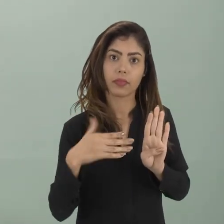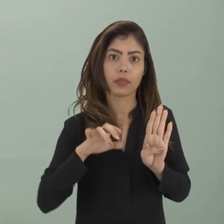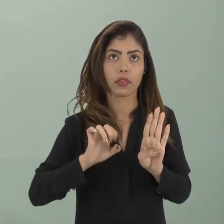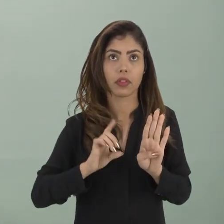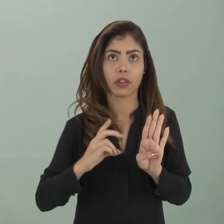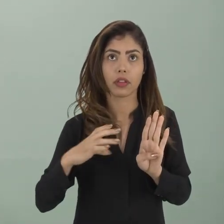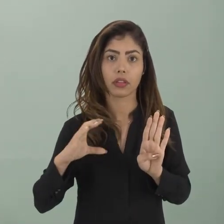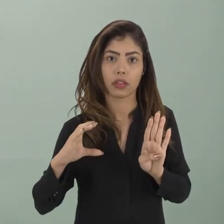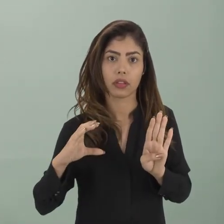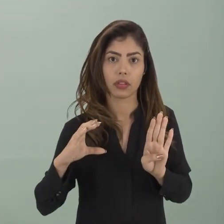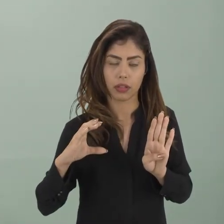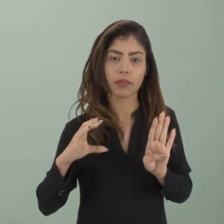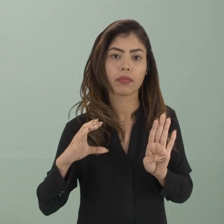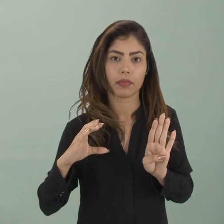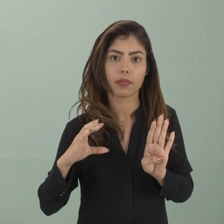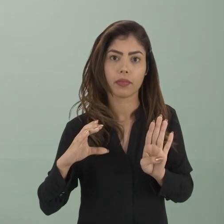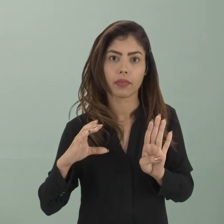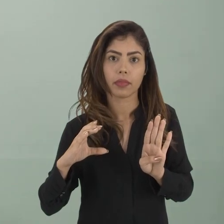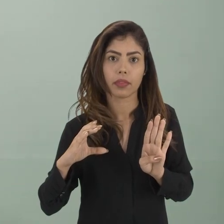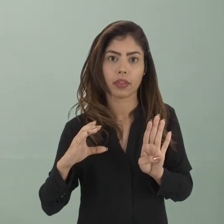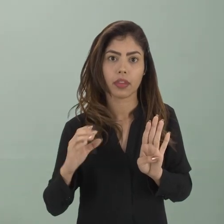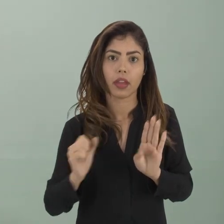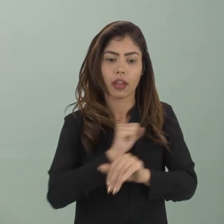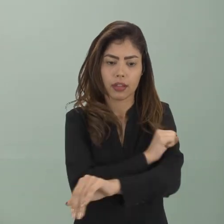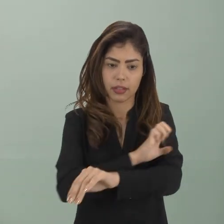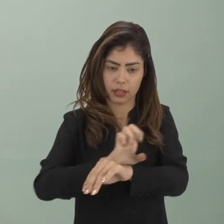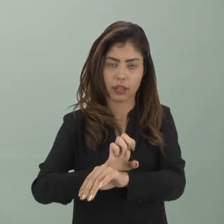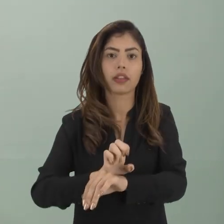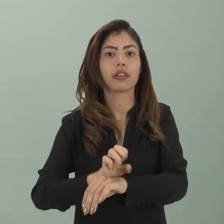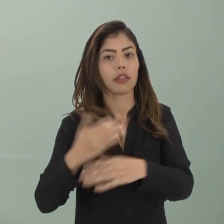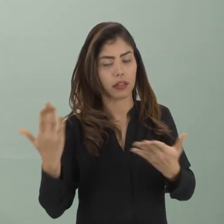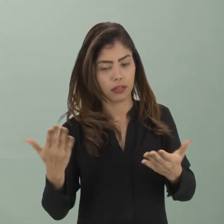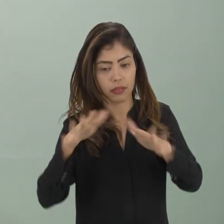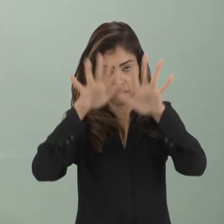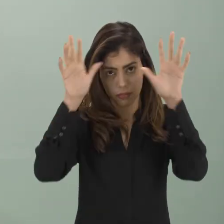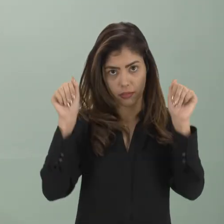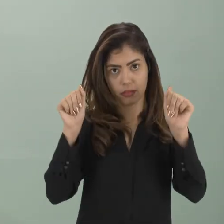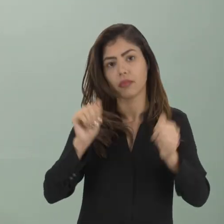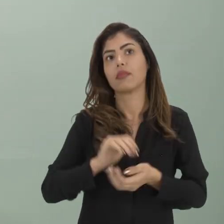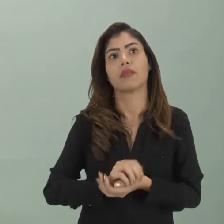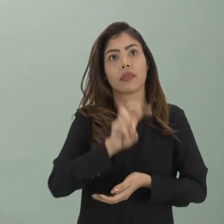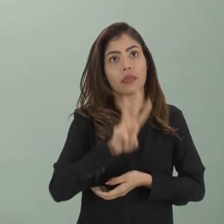na plataforma Eduque, da Secretaria de Educação do Estado do Acre,